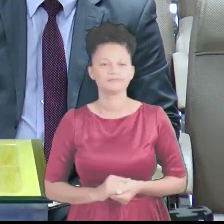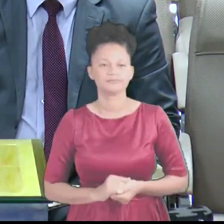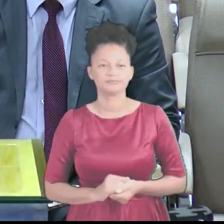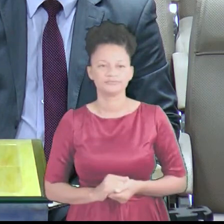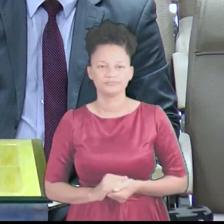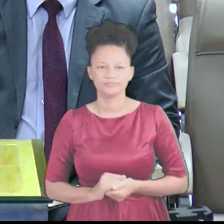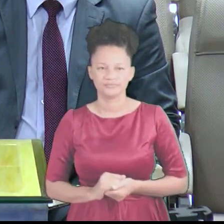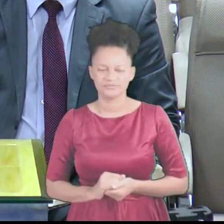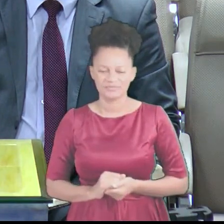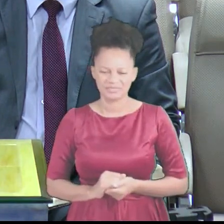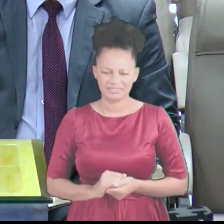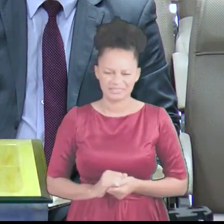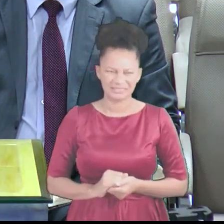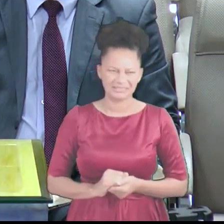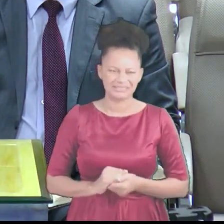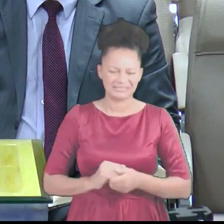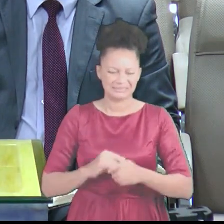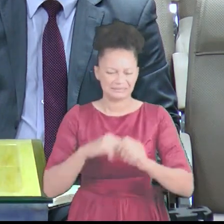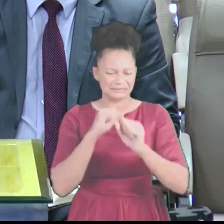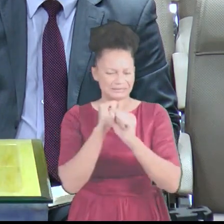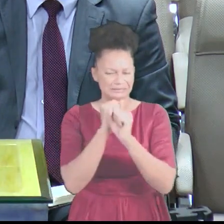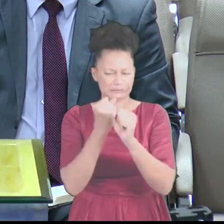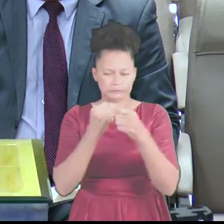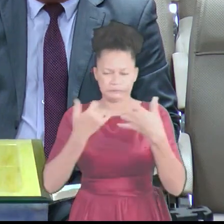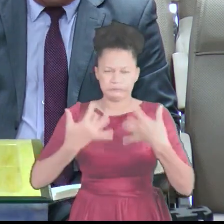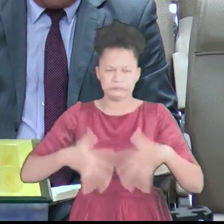e extremo.